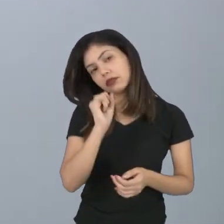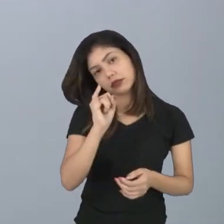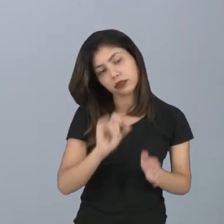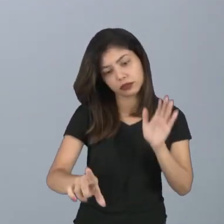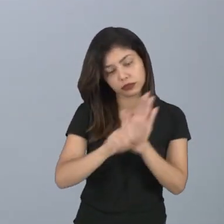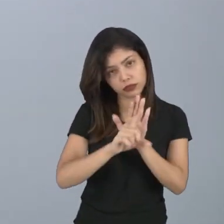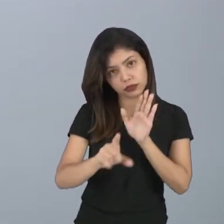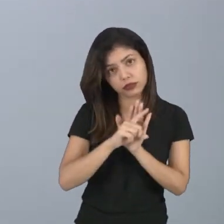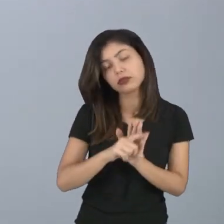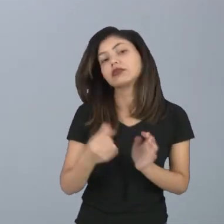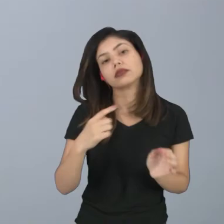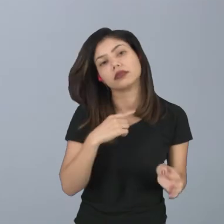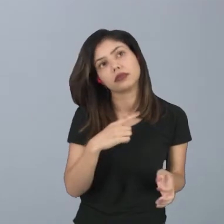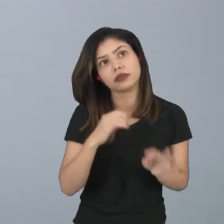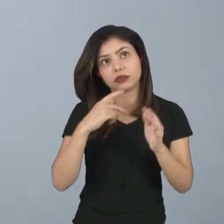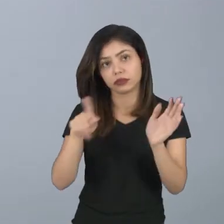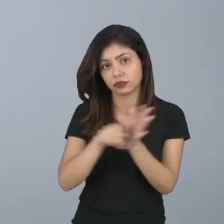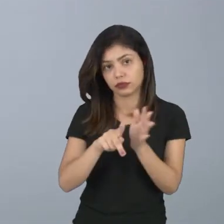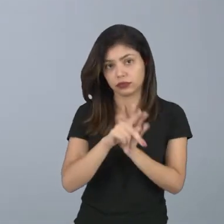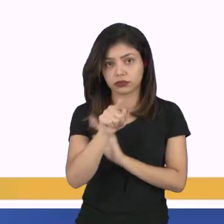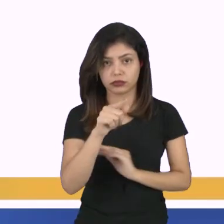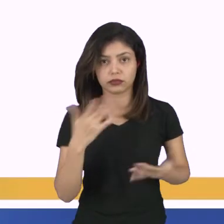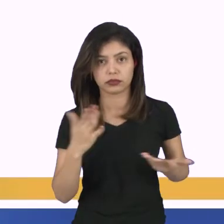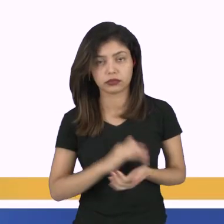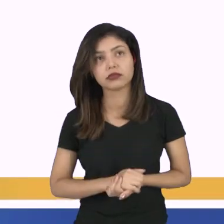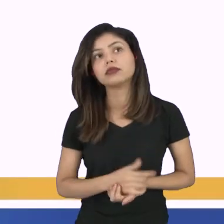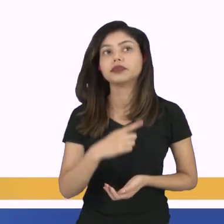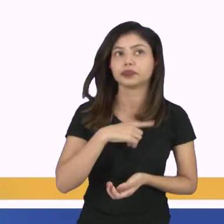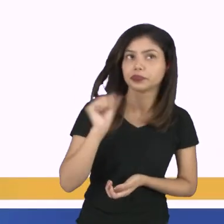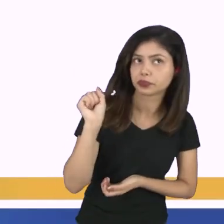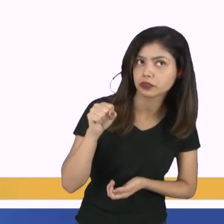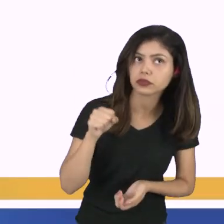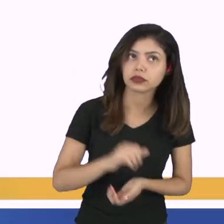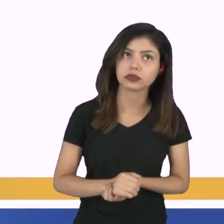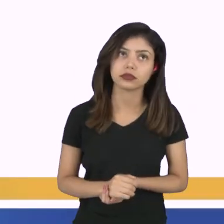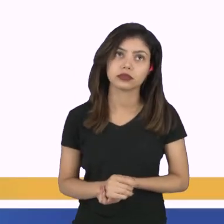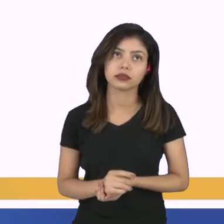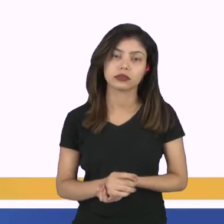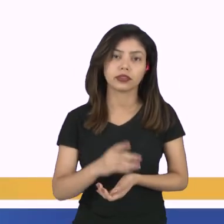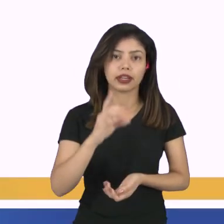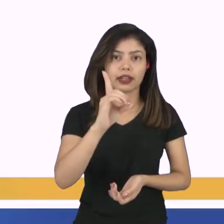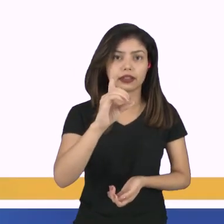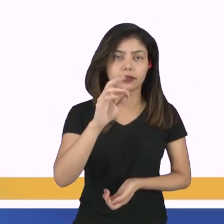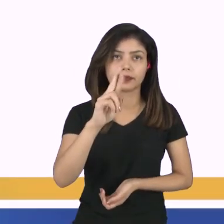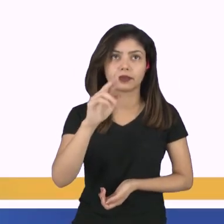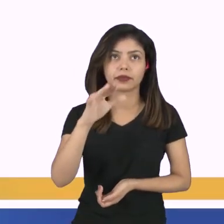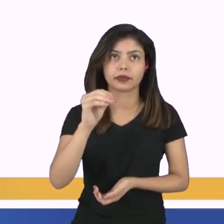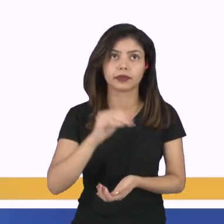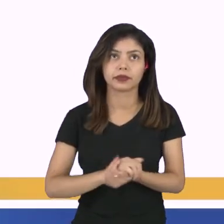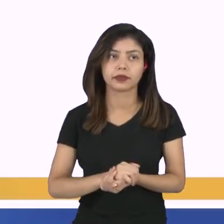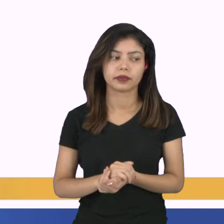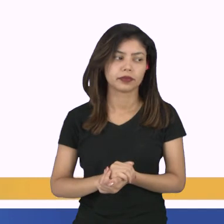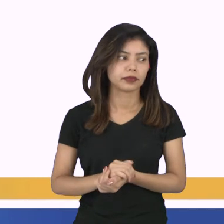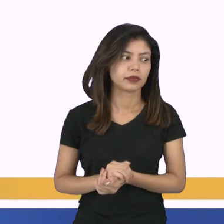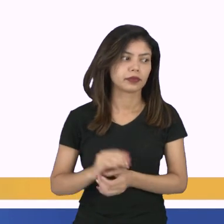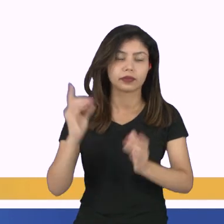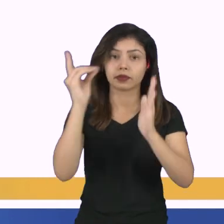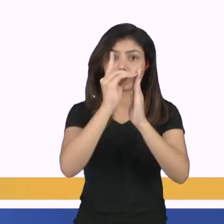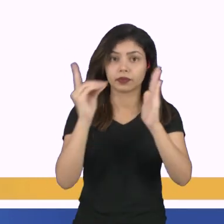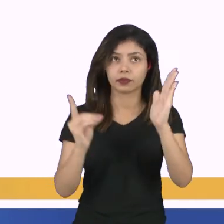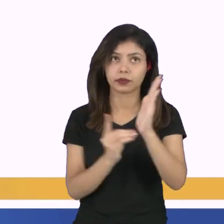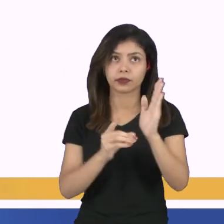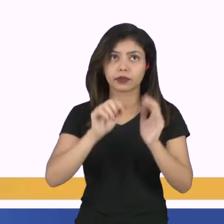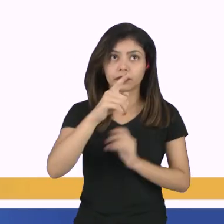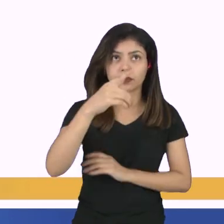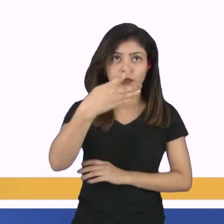alguma legislação vigente sobre isso, né? E existe sim, é o decreto 4.680 do ano de 2003, que ele